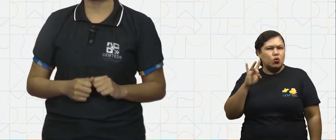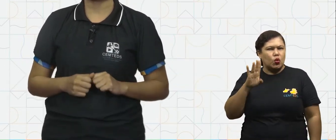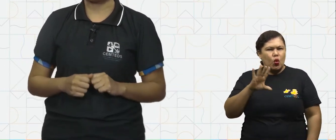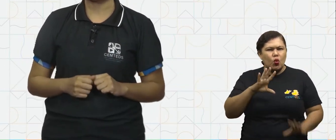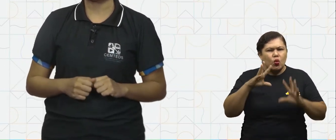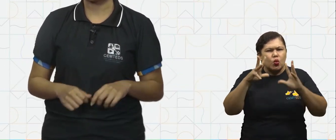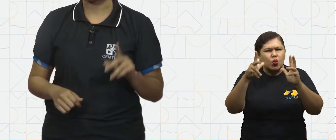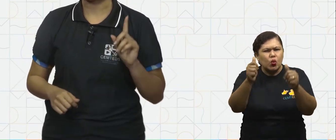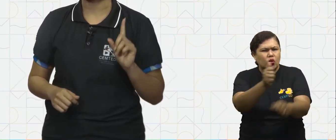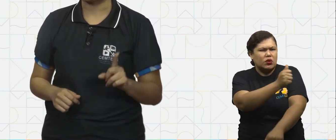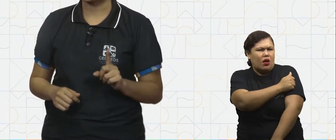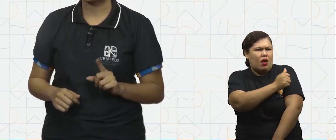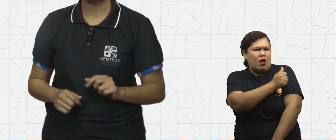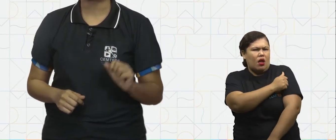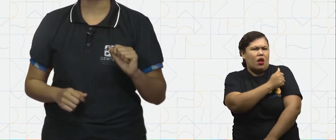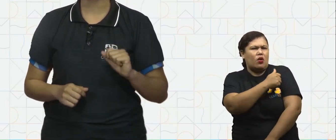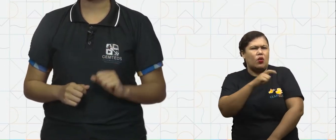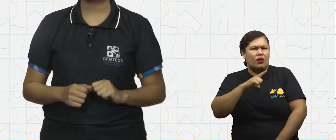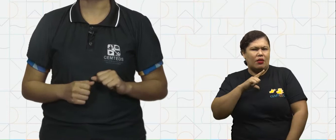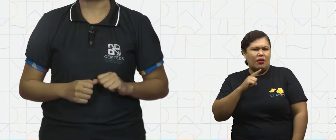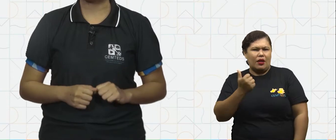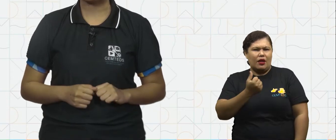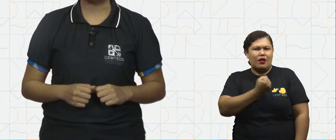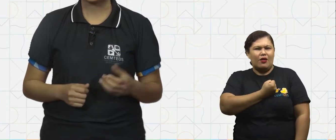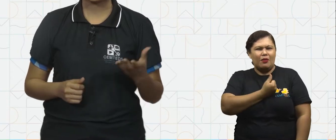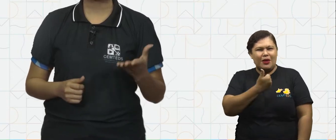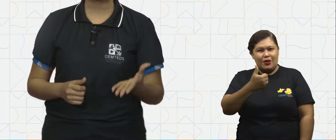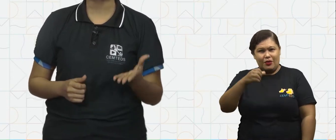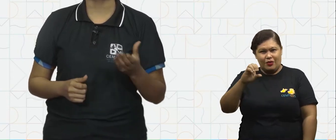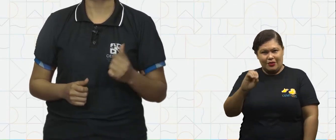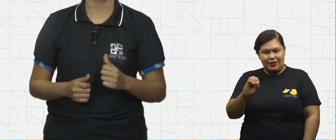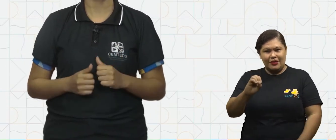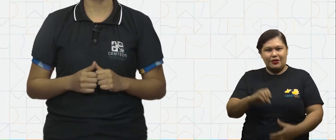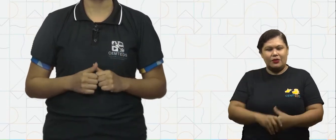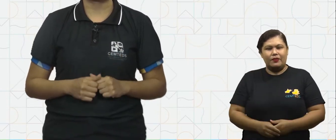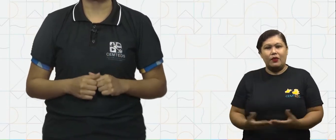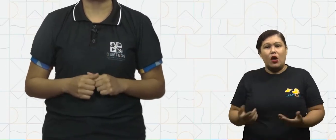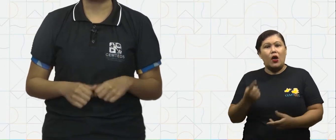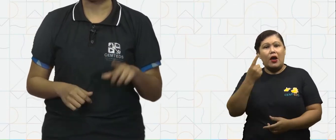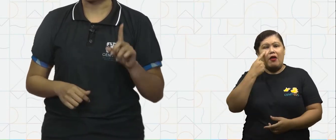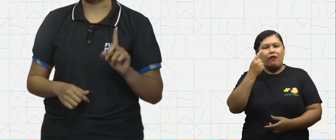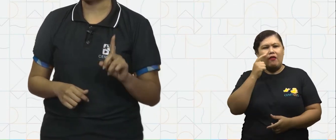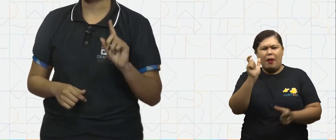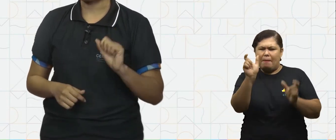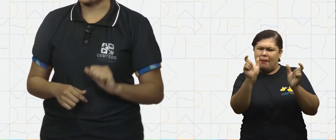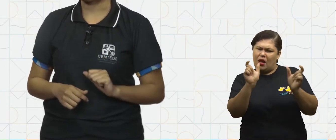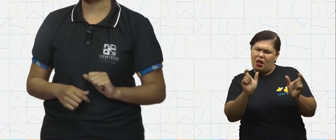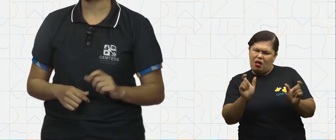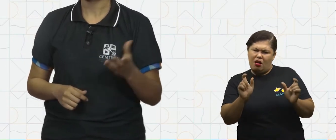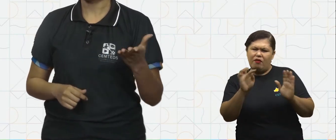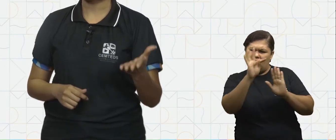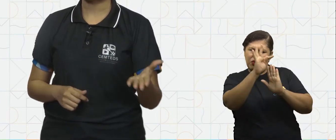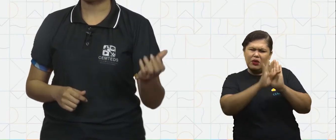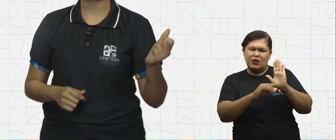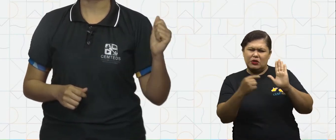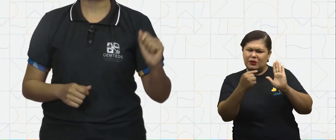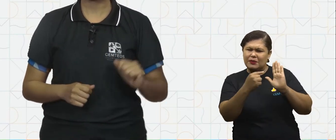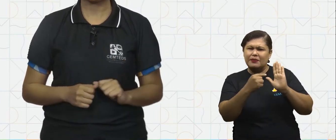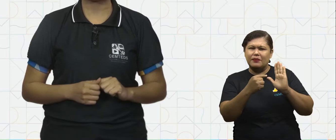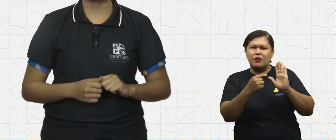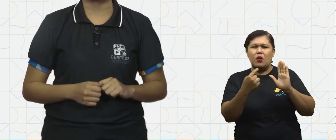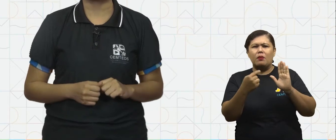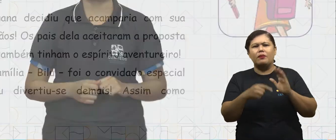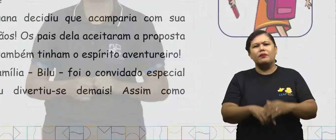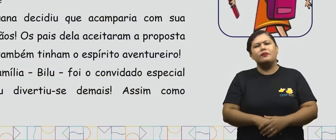aluno nota 10. Agora, observe comigo algumas palavras do texto. Essas palavras ajudaram